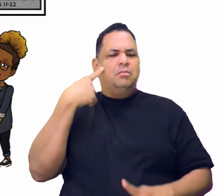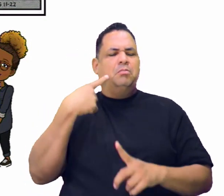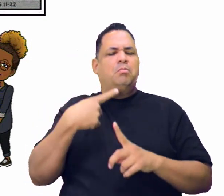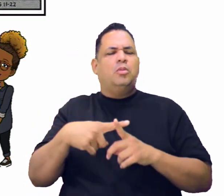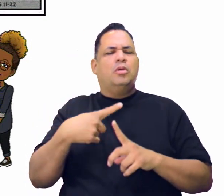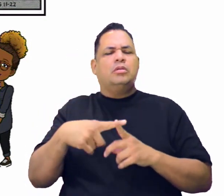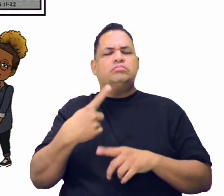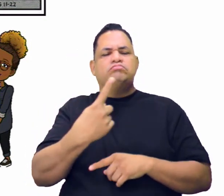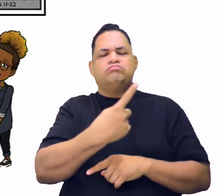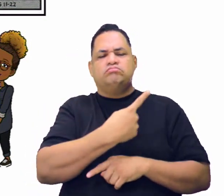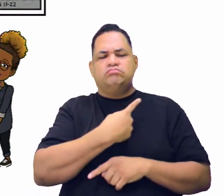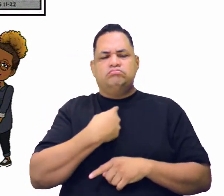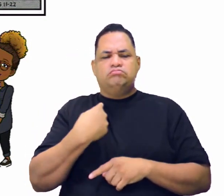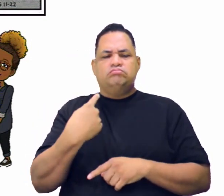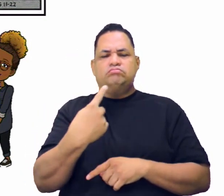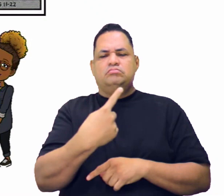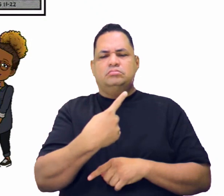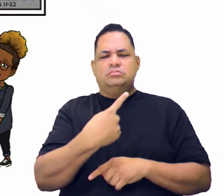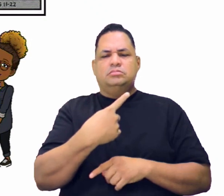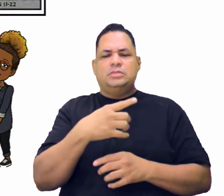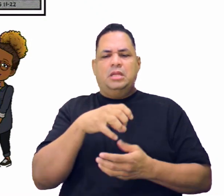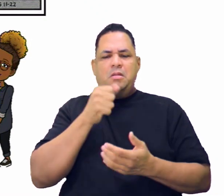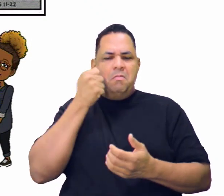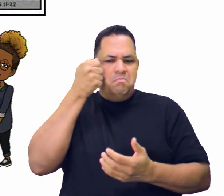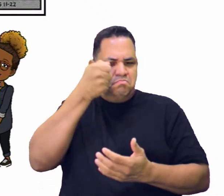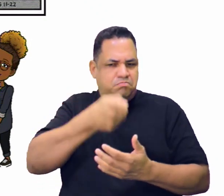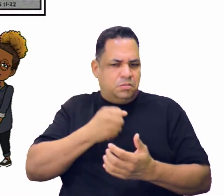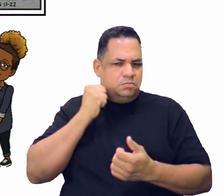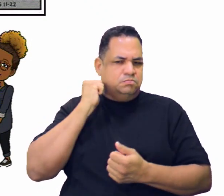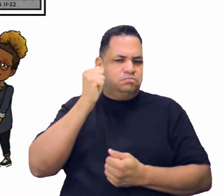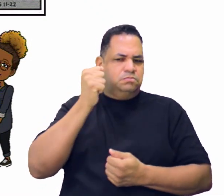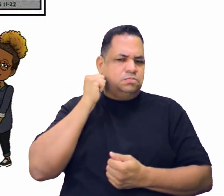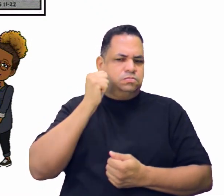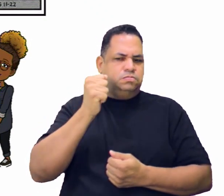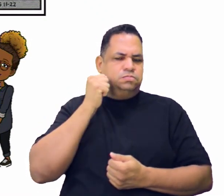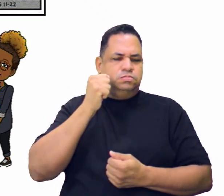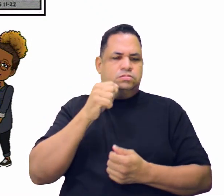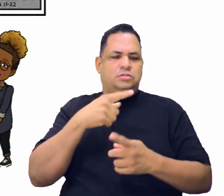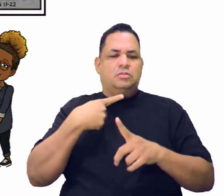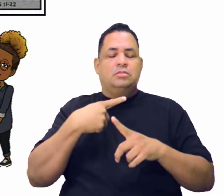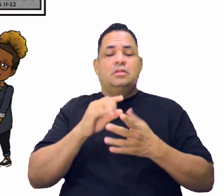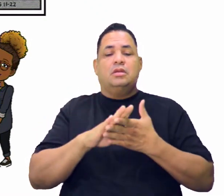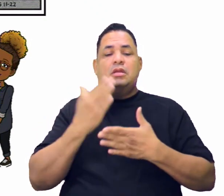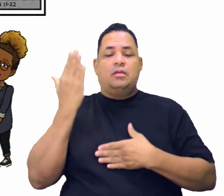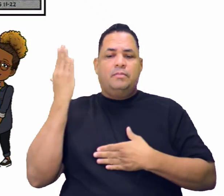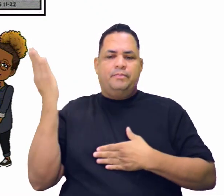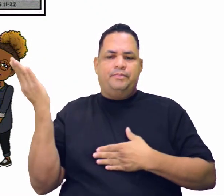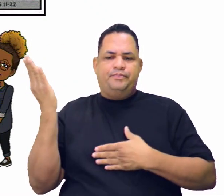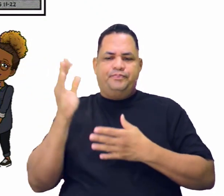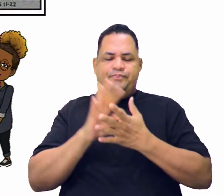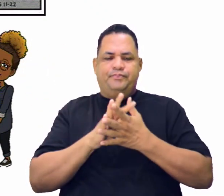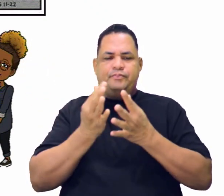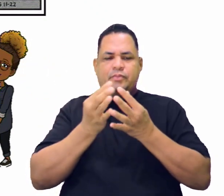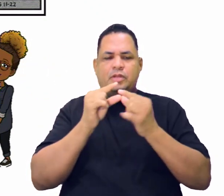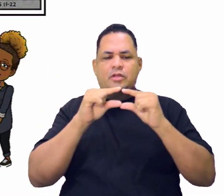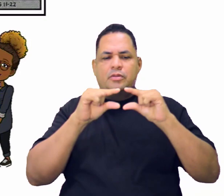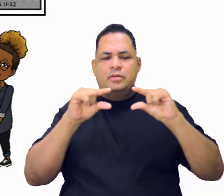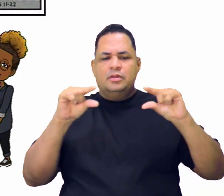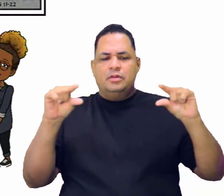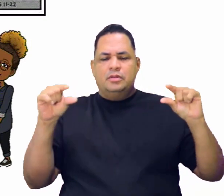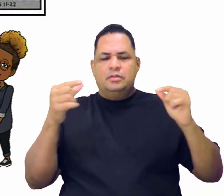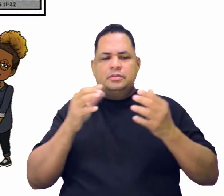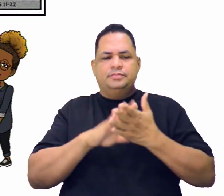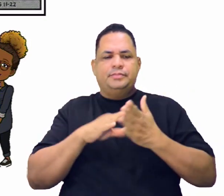quê. De saber por que lutamos. Aqui é uma frase, né? Indireta. É